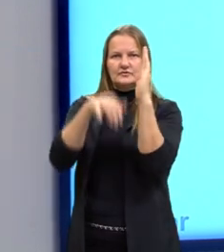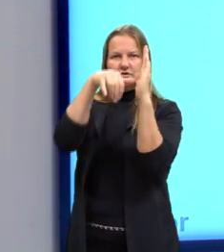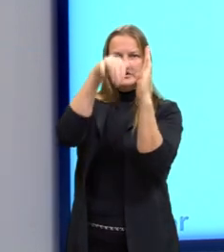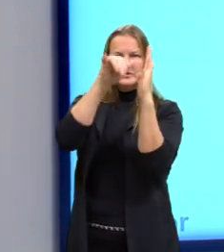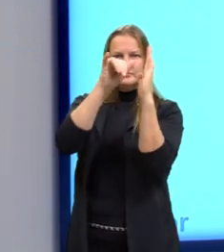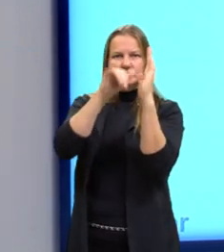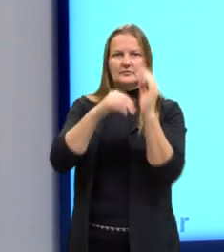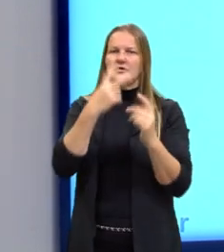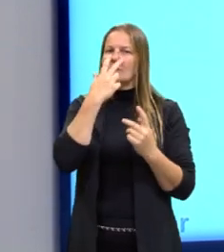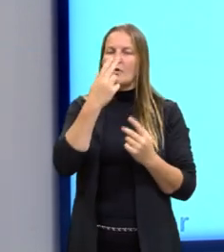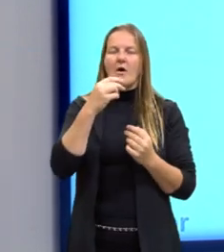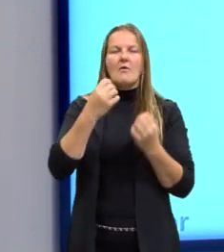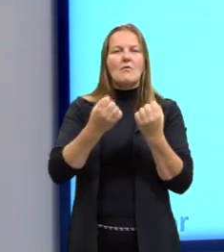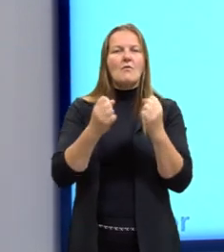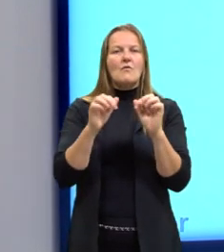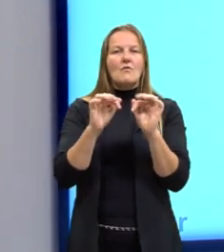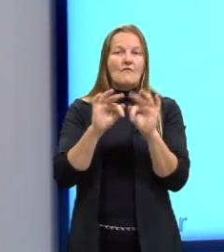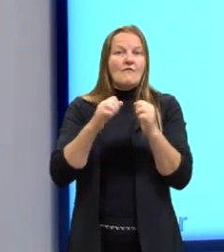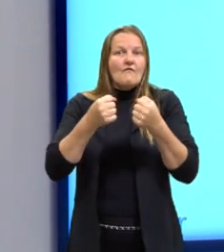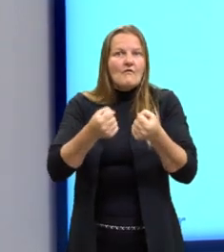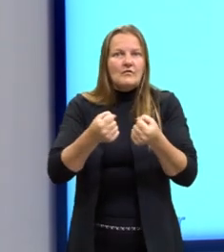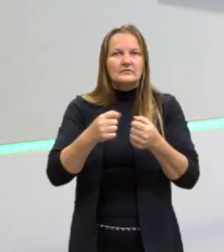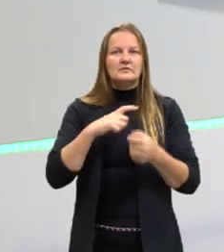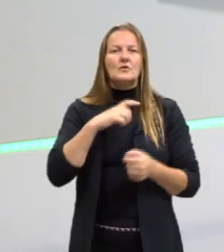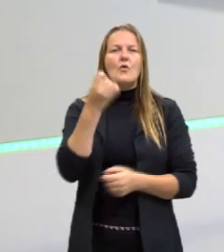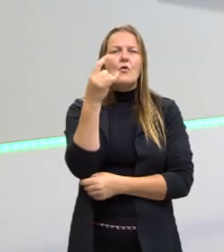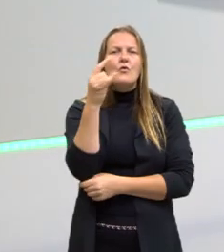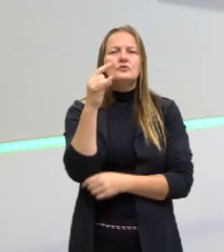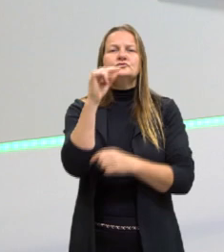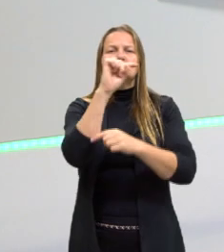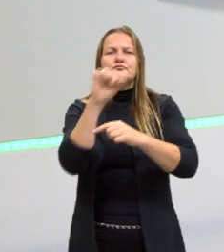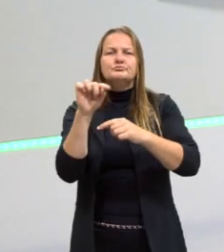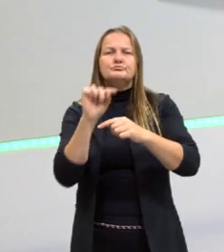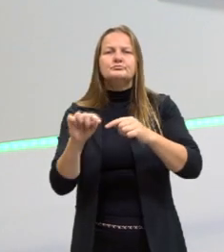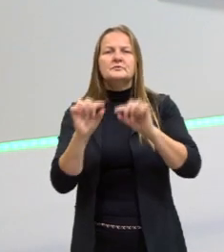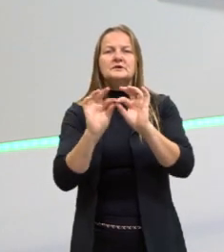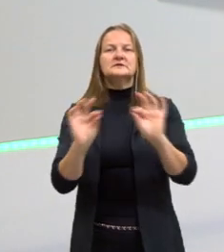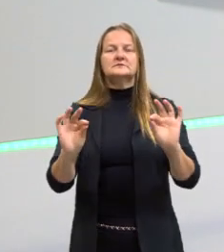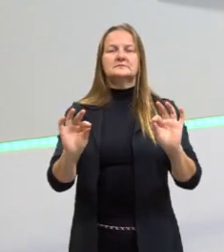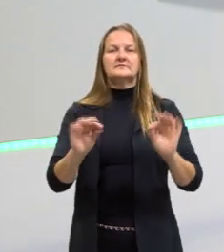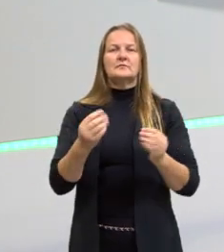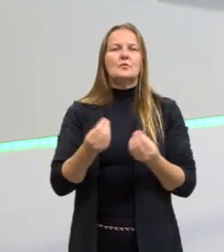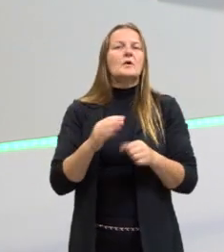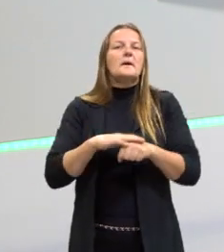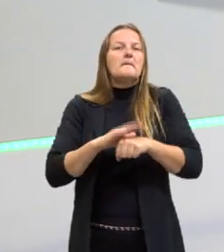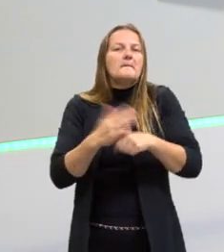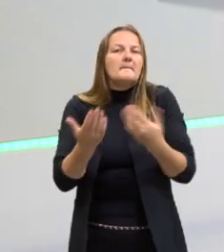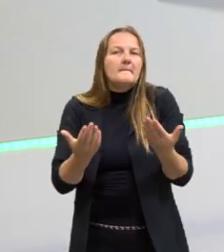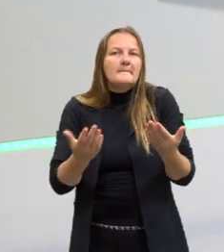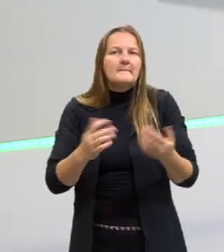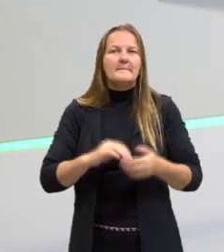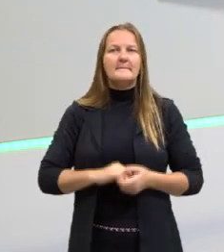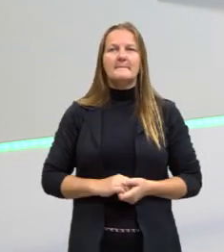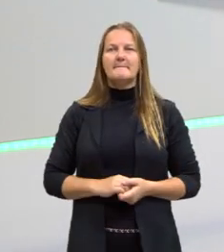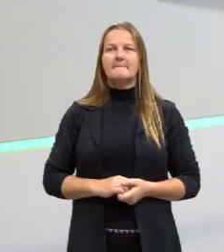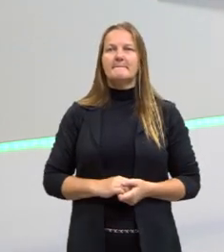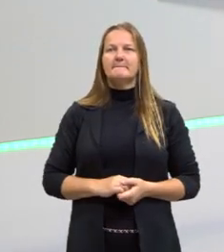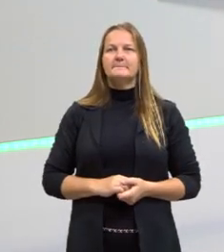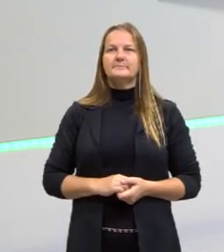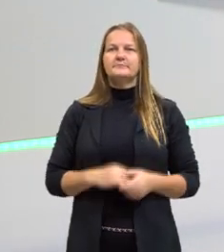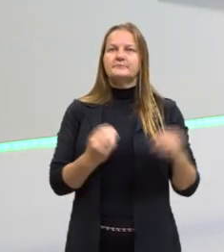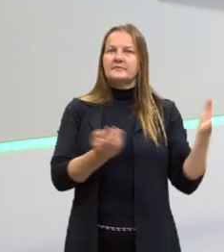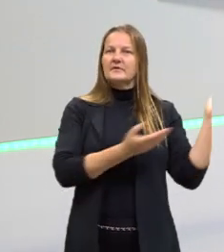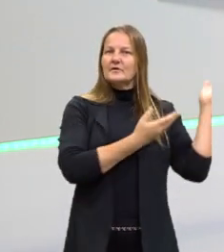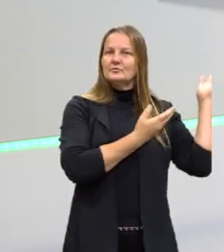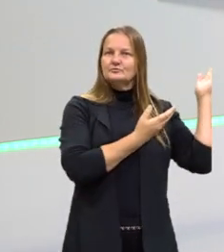cima e para baixo a e por último a gente consegue simplificar mais um pouco ainda né nesse caso